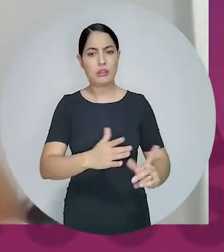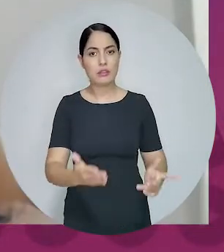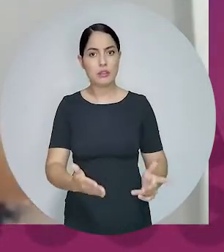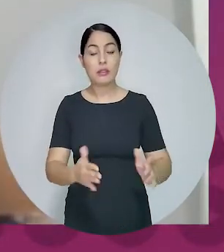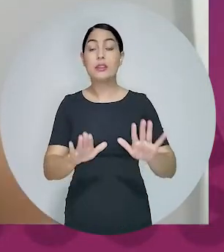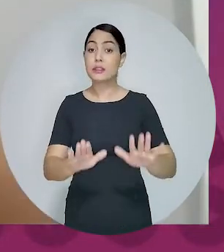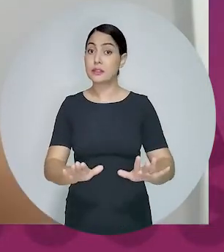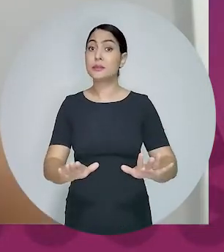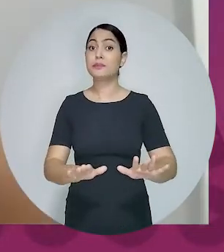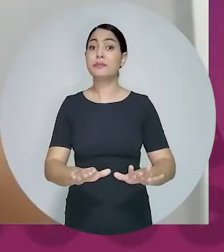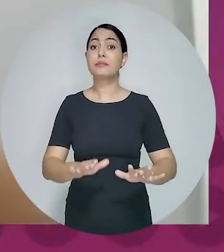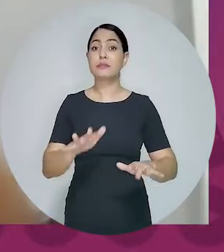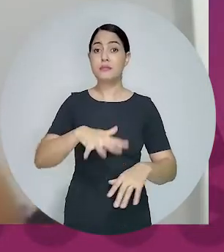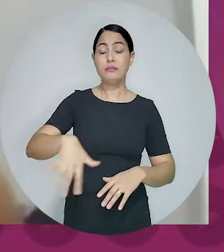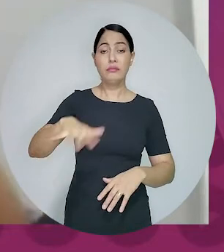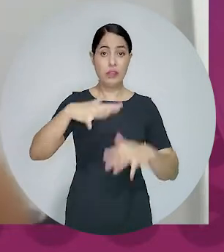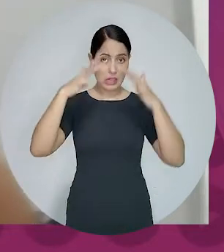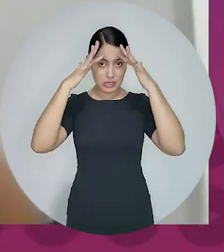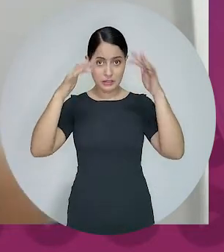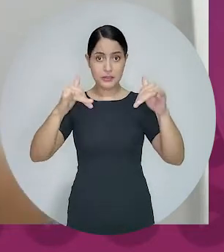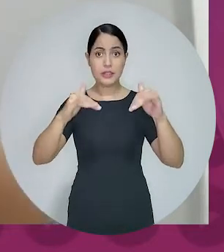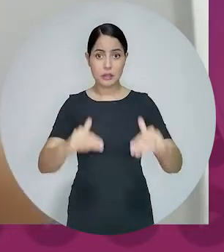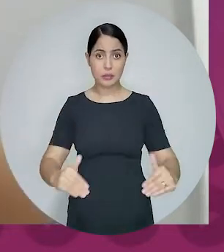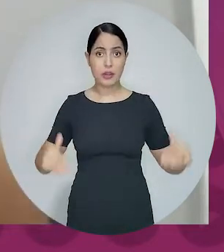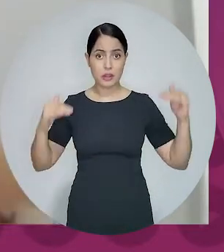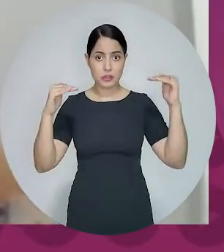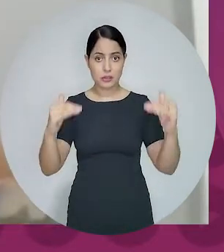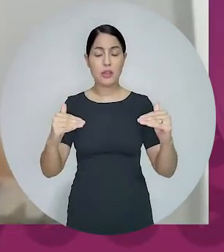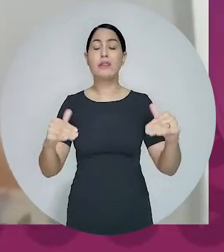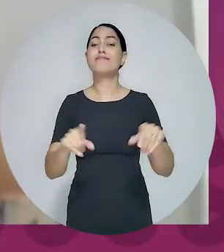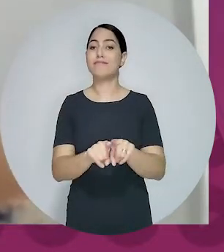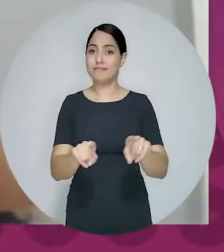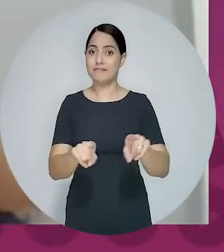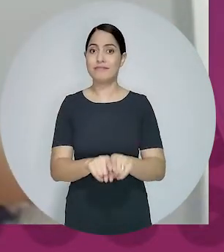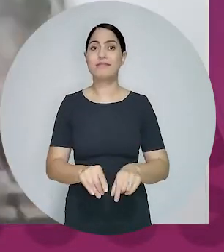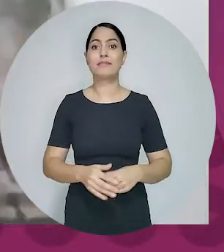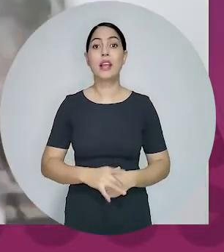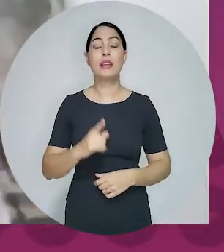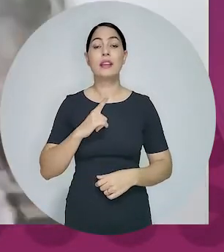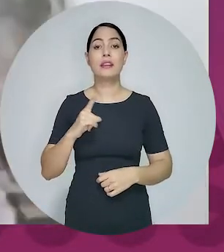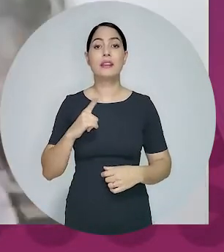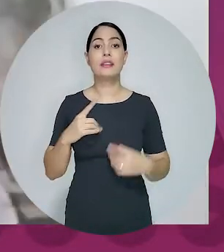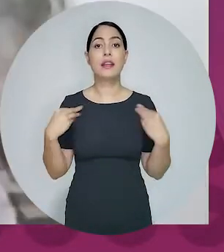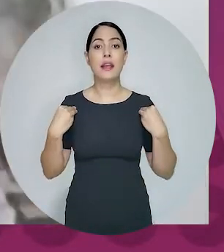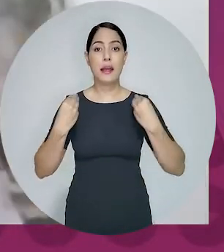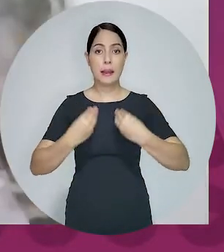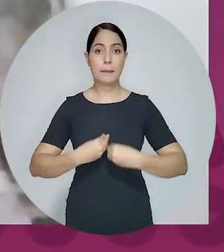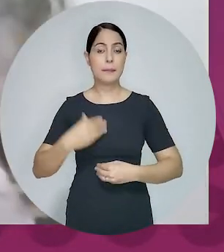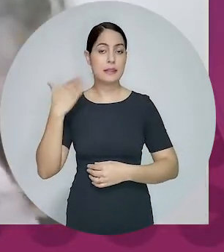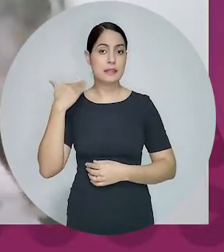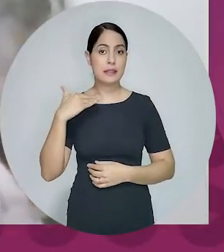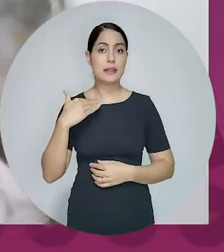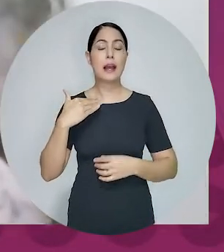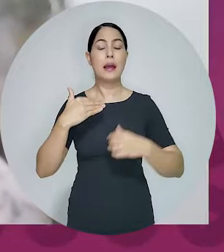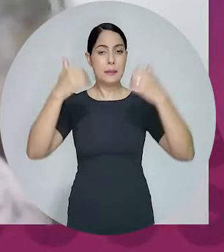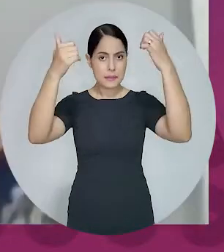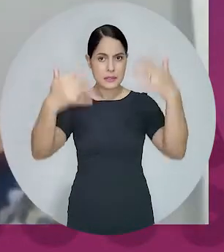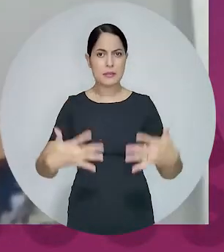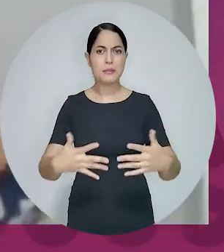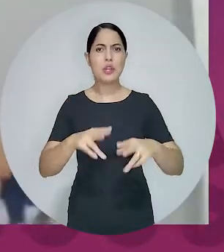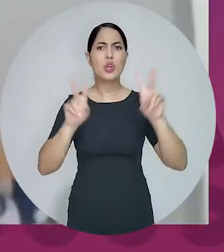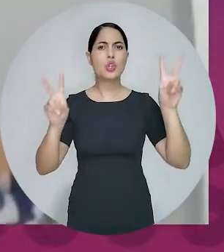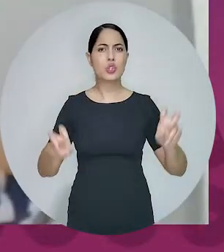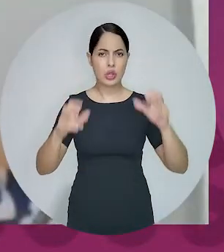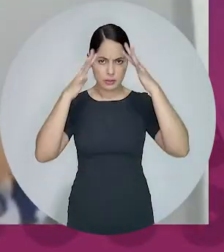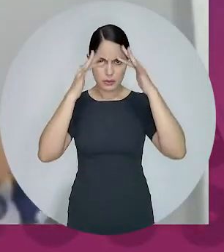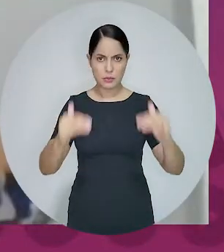negada a voz. Nas cortes constitucionais, isso não é diferente. A ministra Carmen Lúcia, ela narra uma situação muito interessante sobre a violência